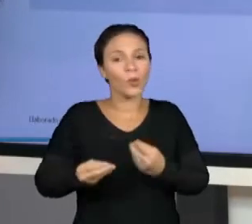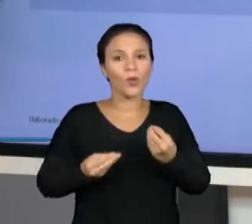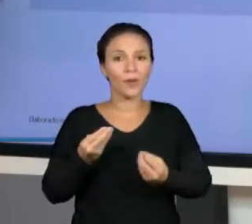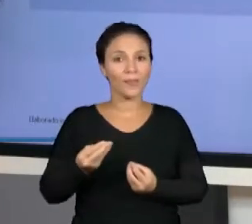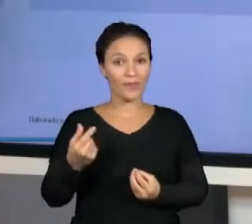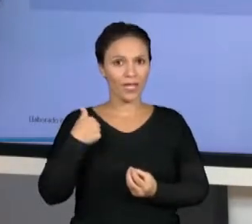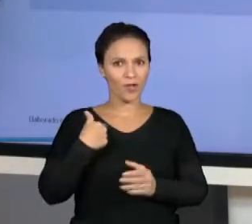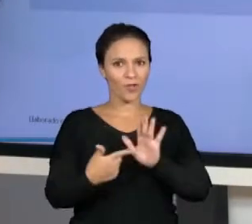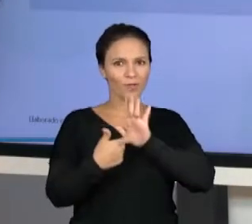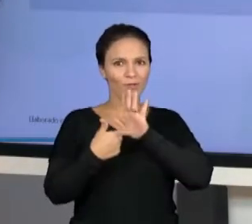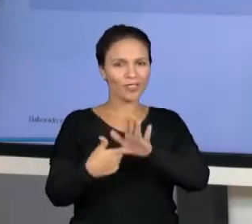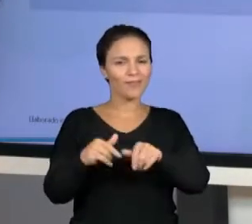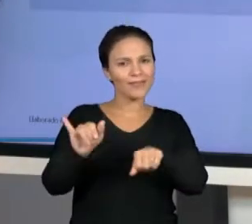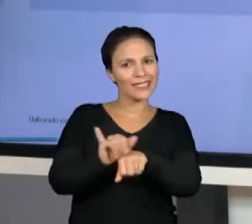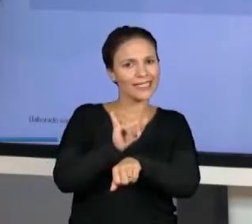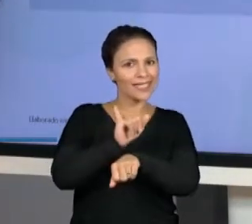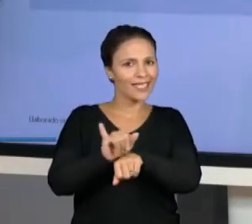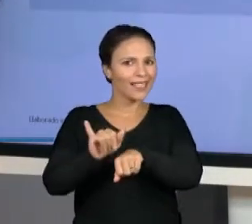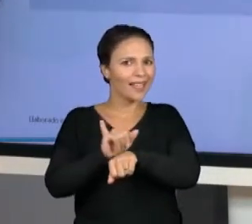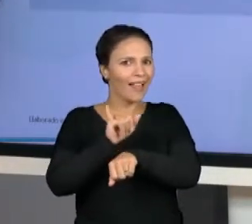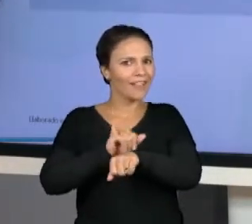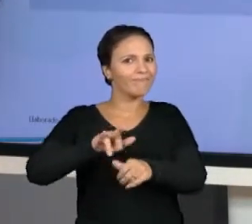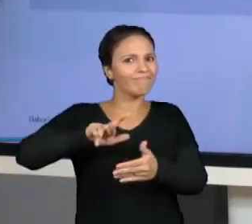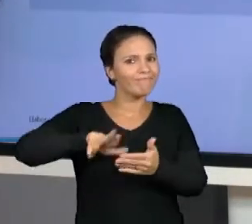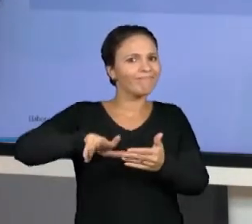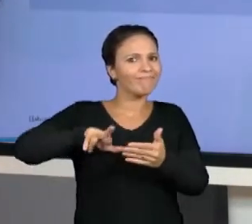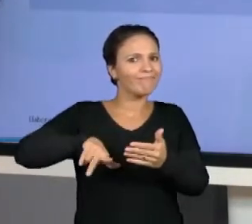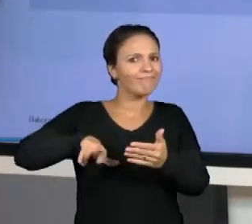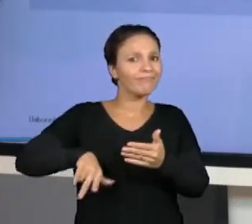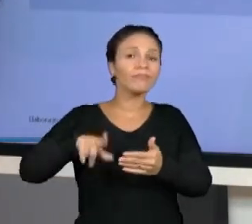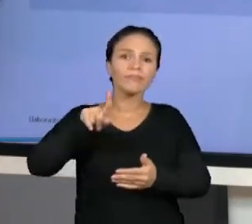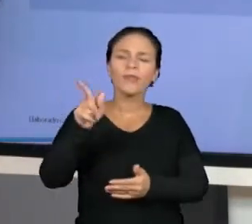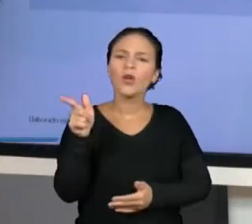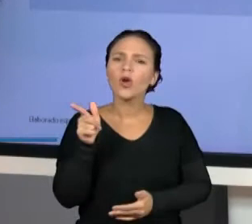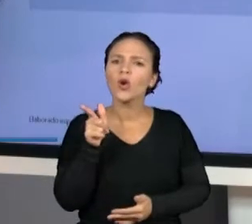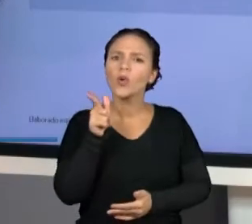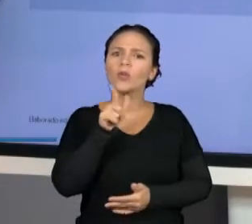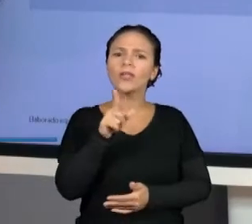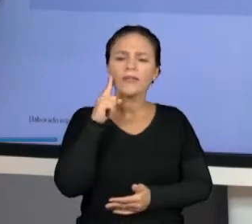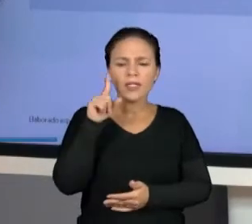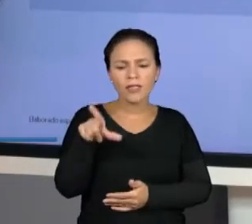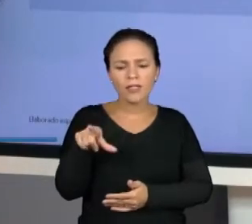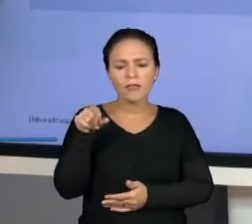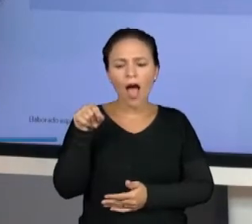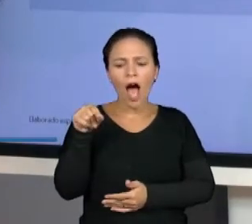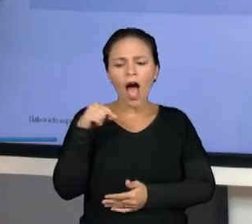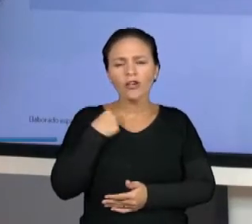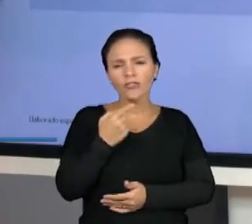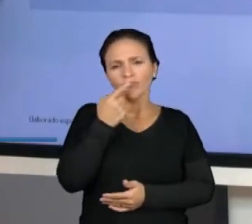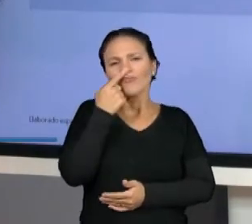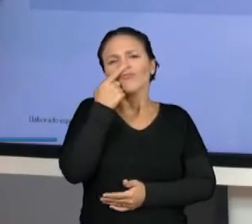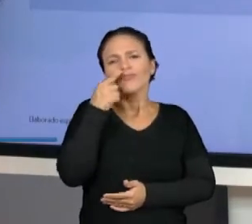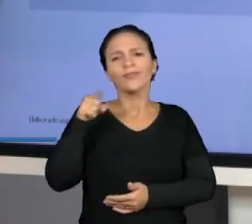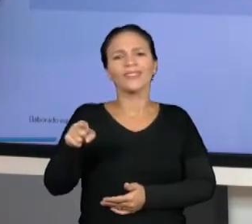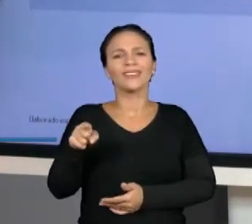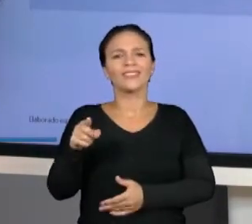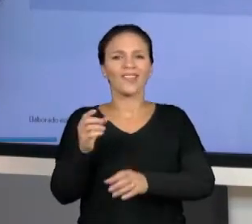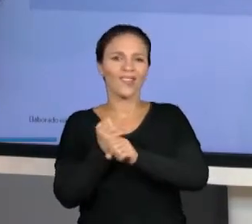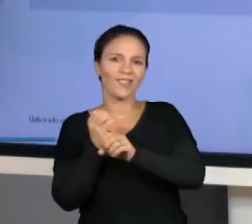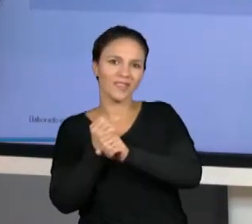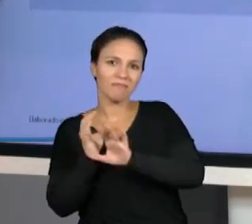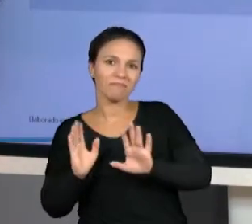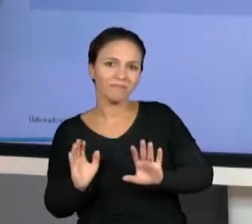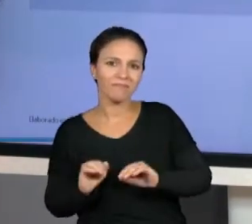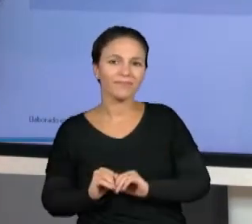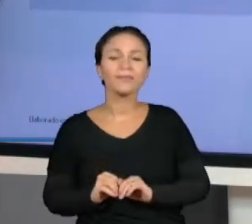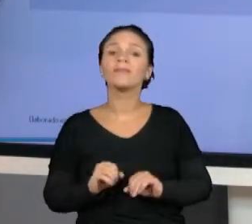hoje algumas estratégias que vocês podem utilizar para resolver as situações problema. E aí, na escola e